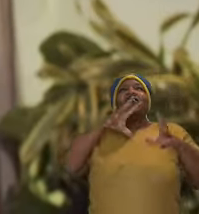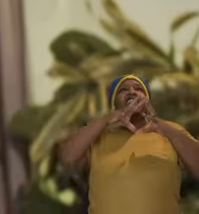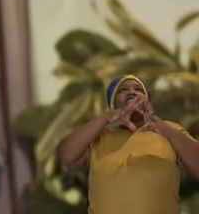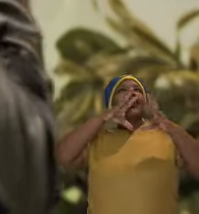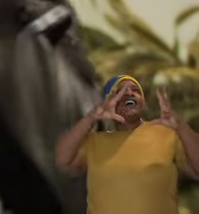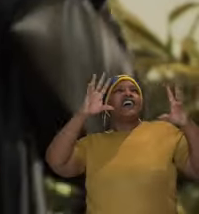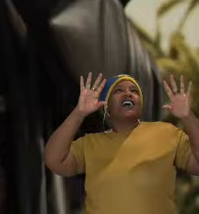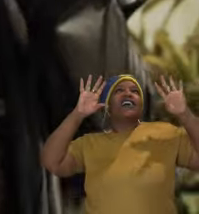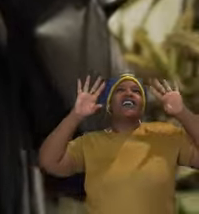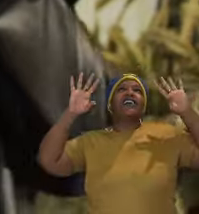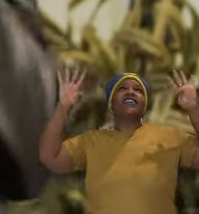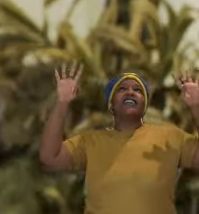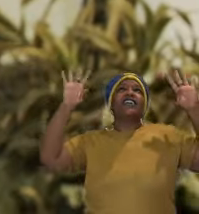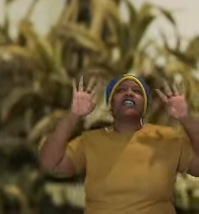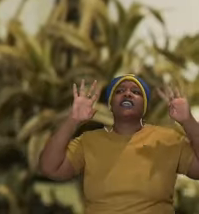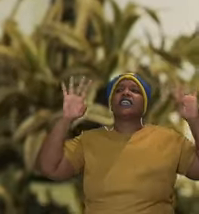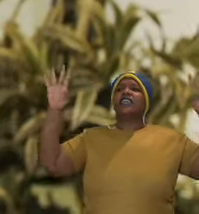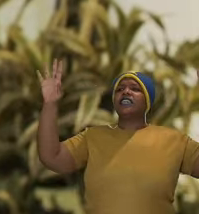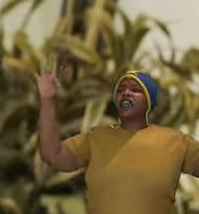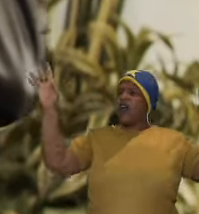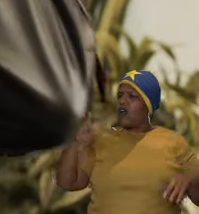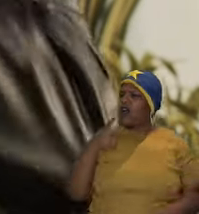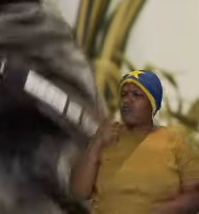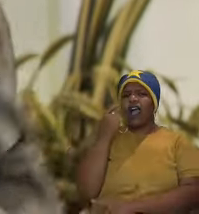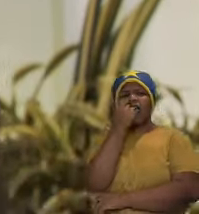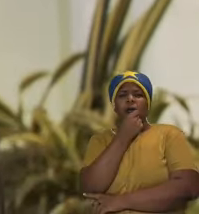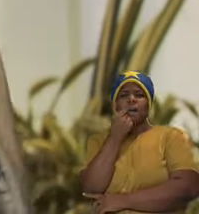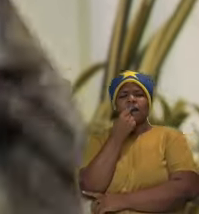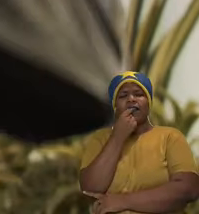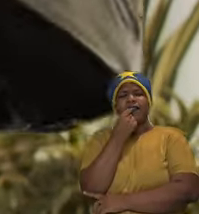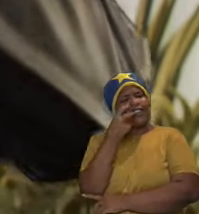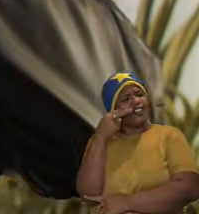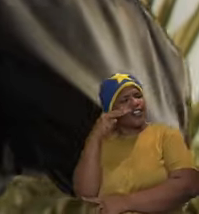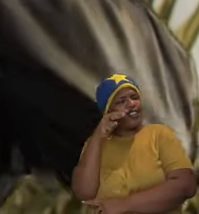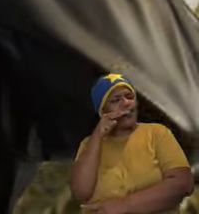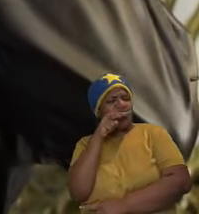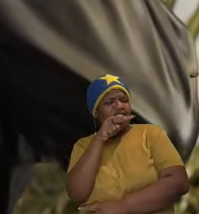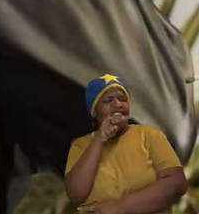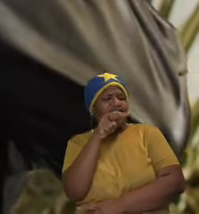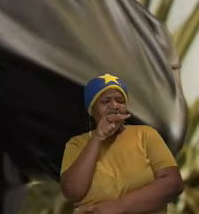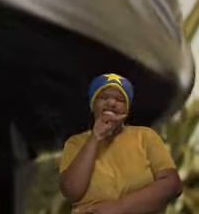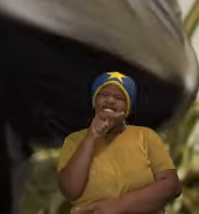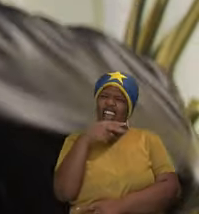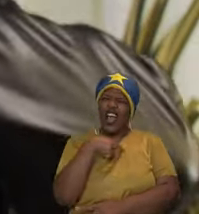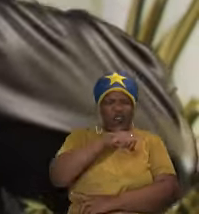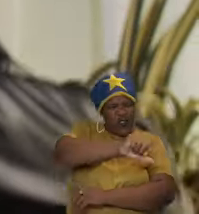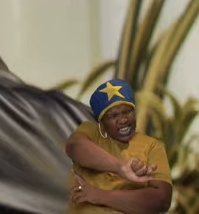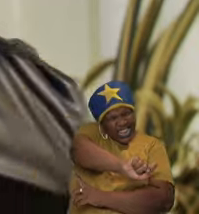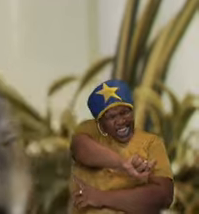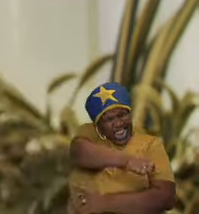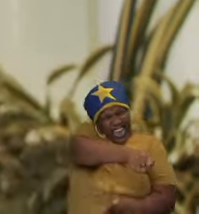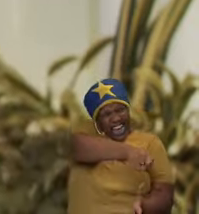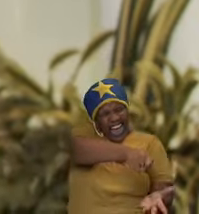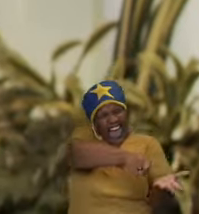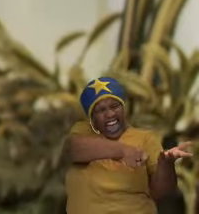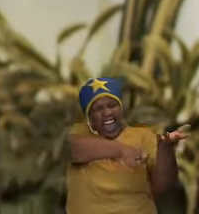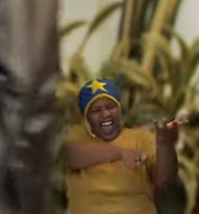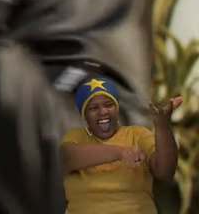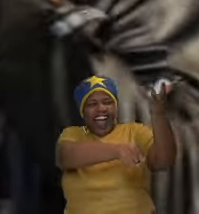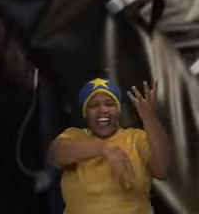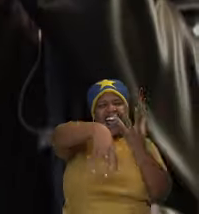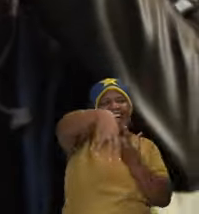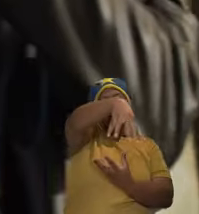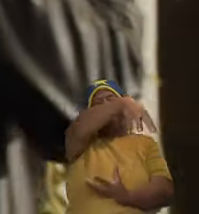tê-la. Exibe esse batom, vem cá, deixa eu ver. Que eu vou aumentar esse som, me deixa te